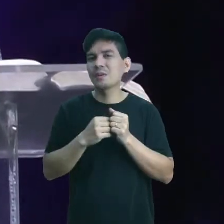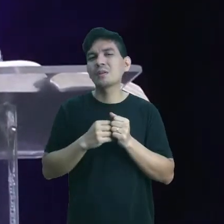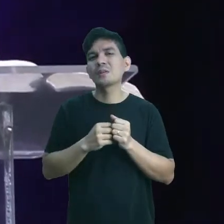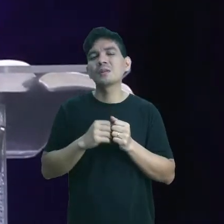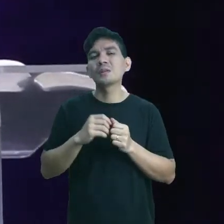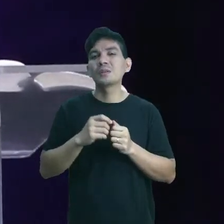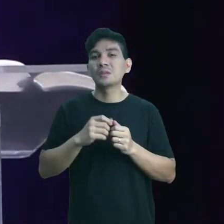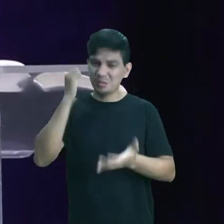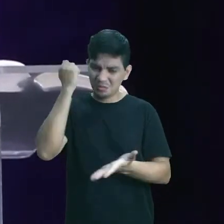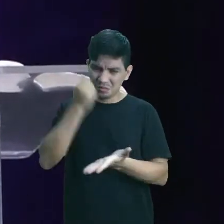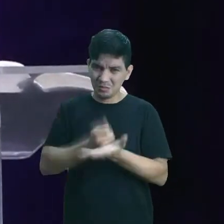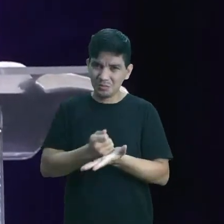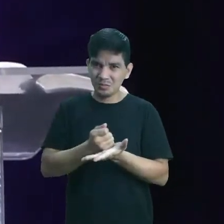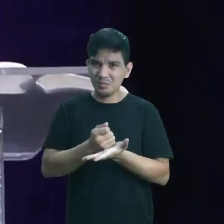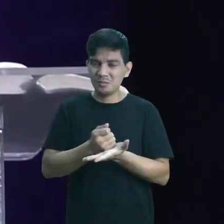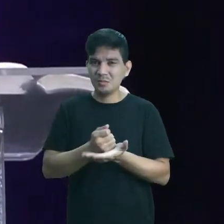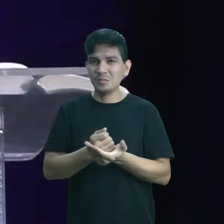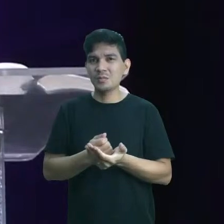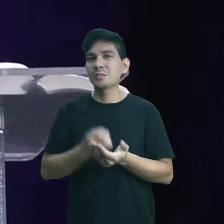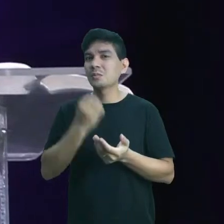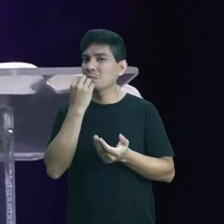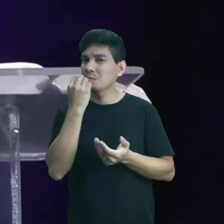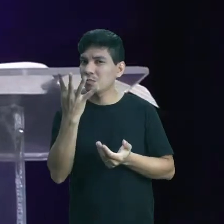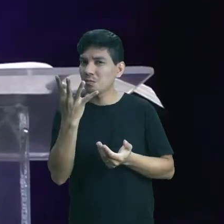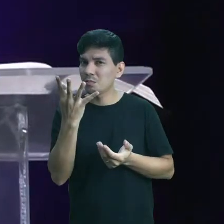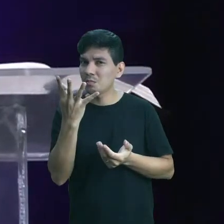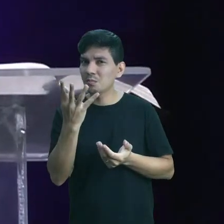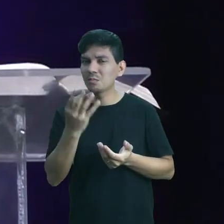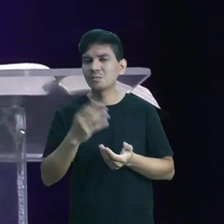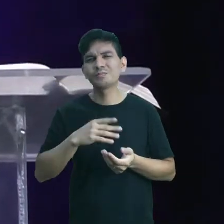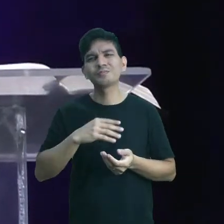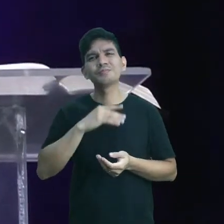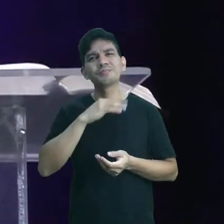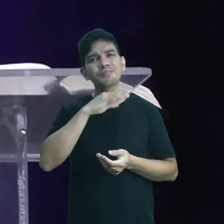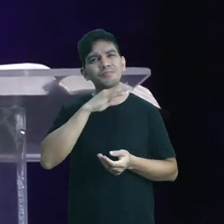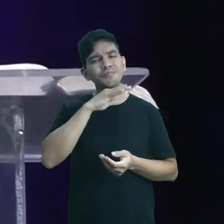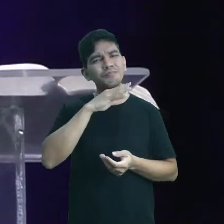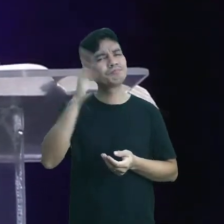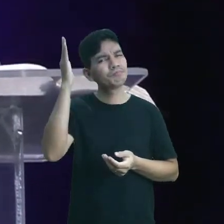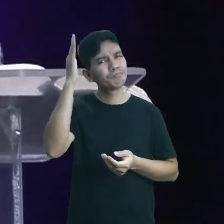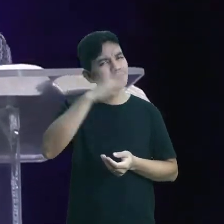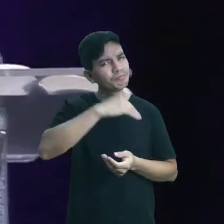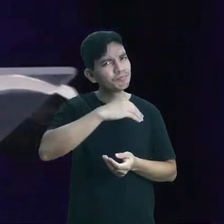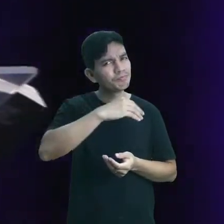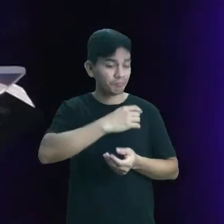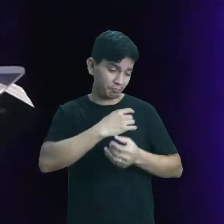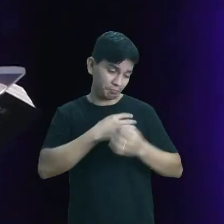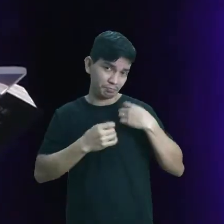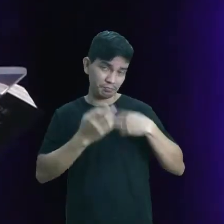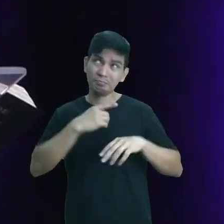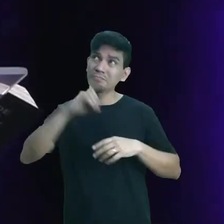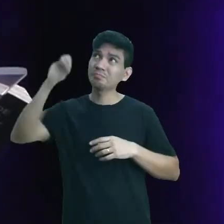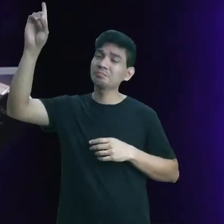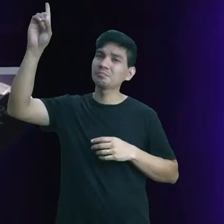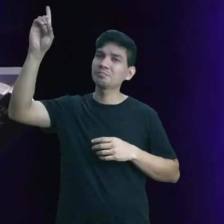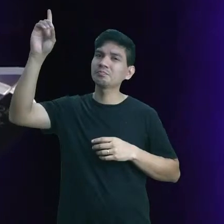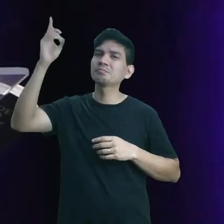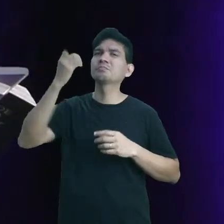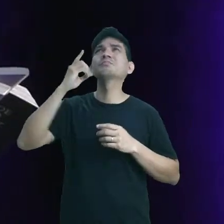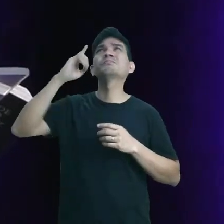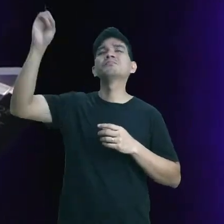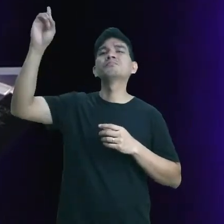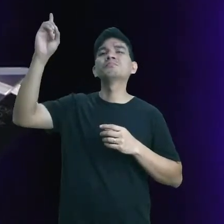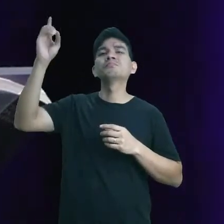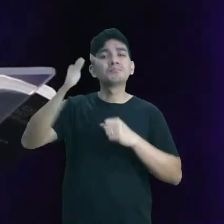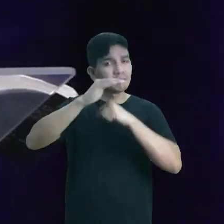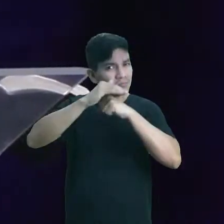boas e pelas coisas más. É o temor a Deus. Deus está chamando